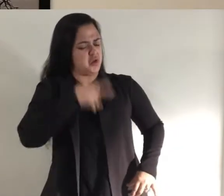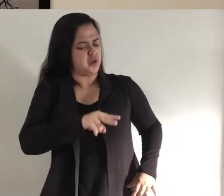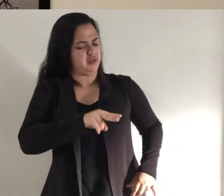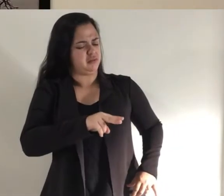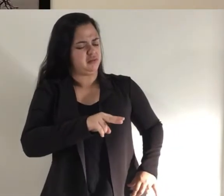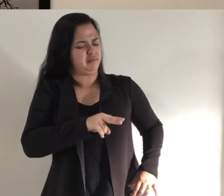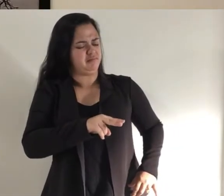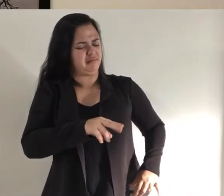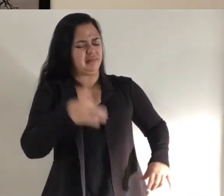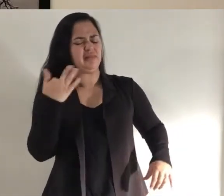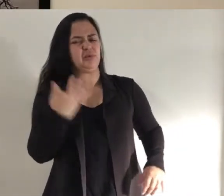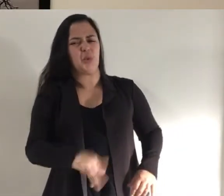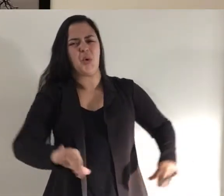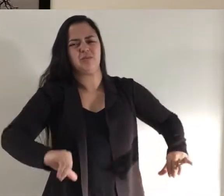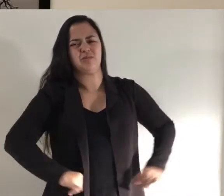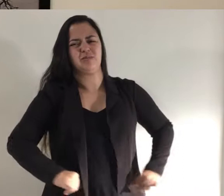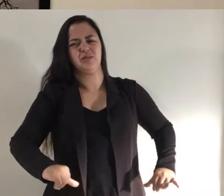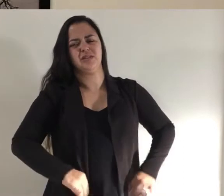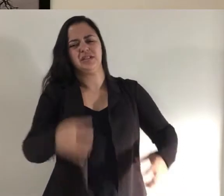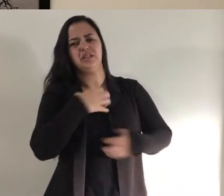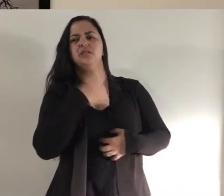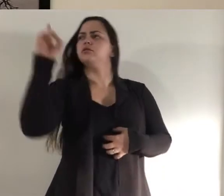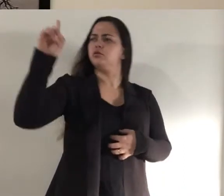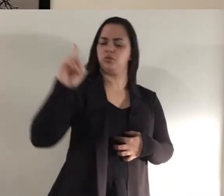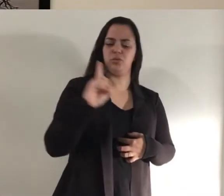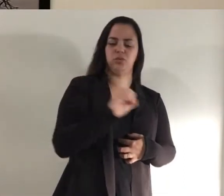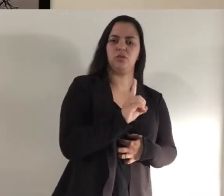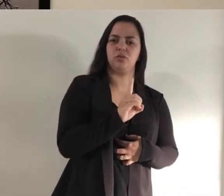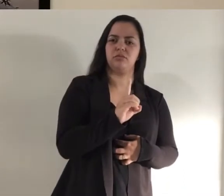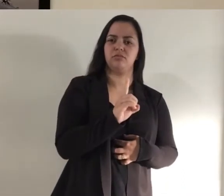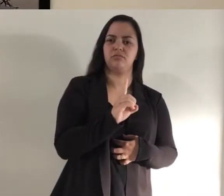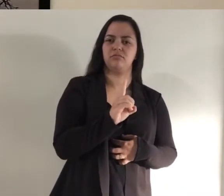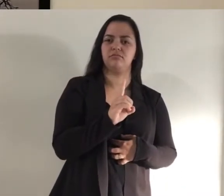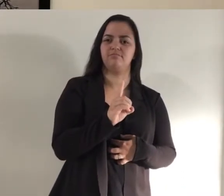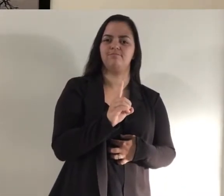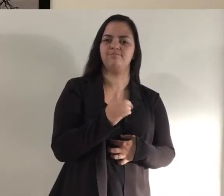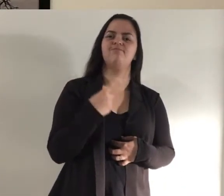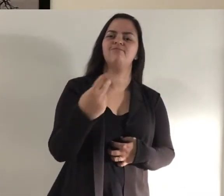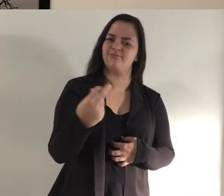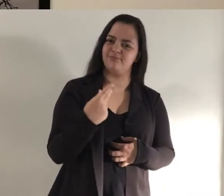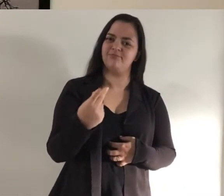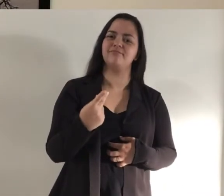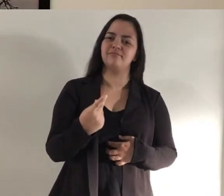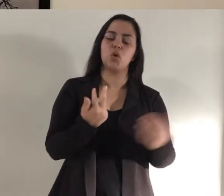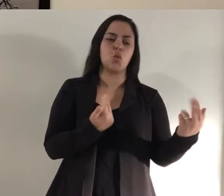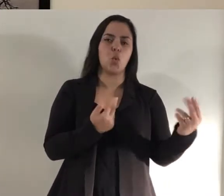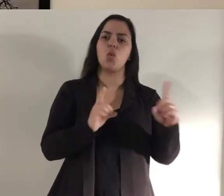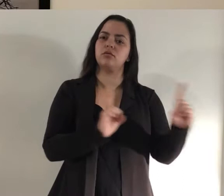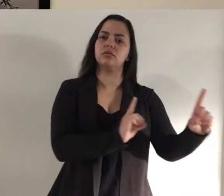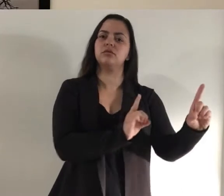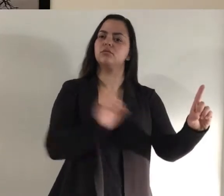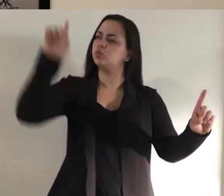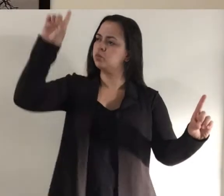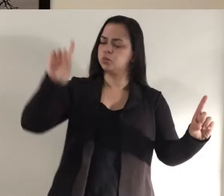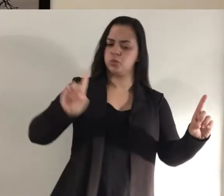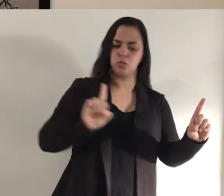vem até nós. E vem a mim, e vem a você. Foi assim que fez com os discípulos, ele veio a eles.